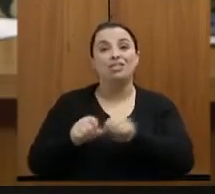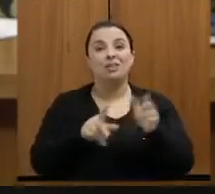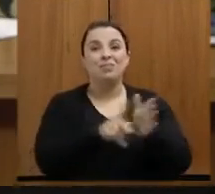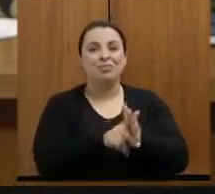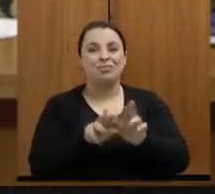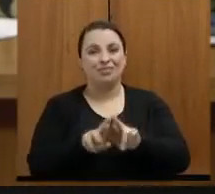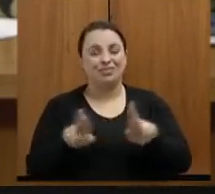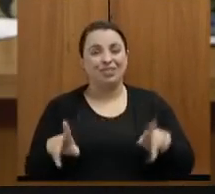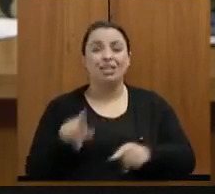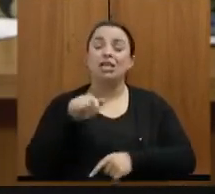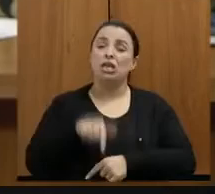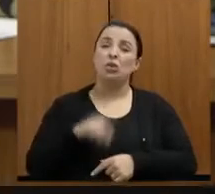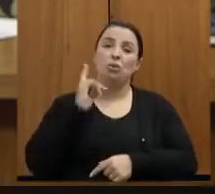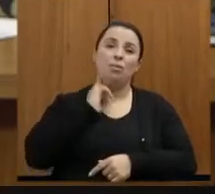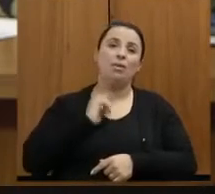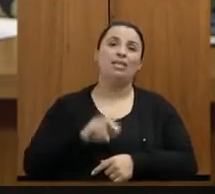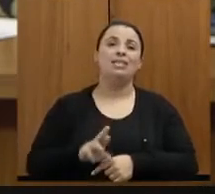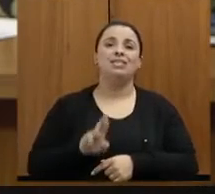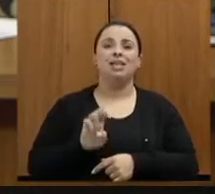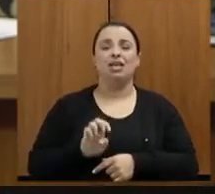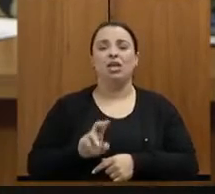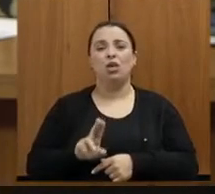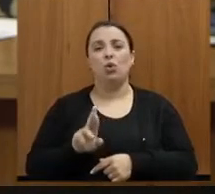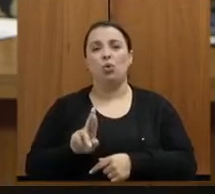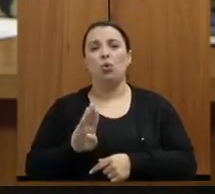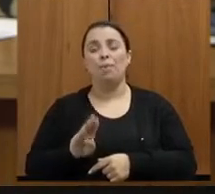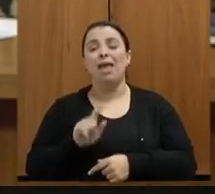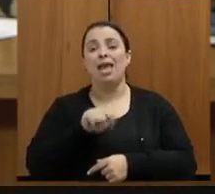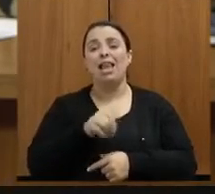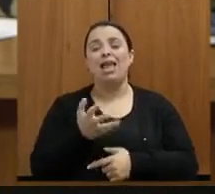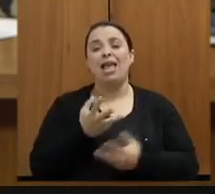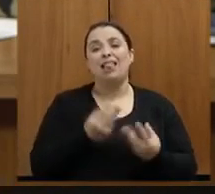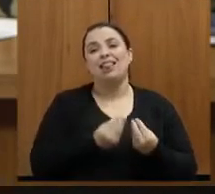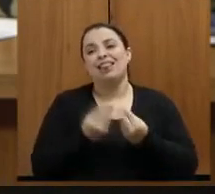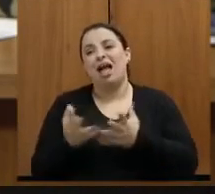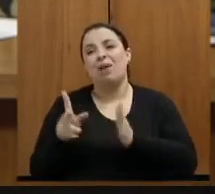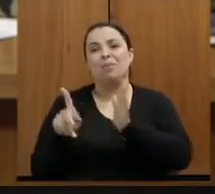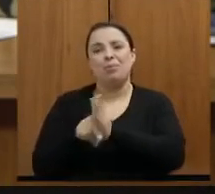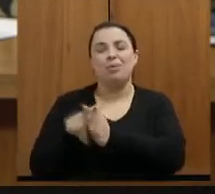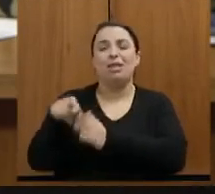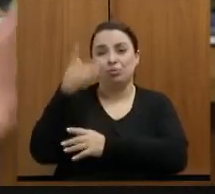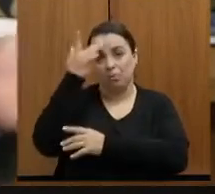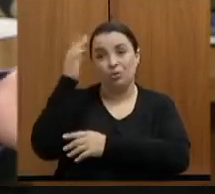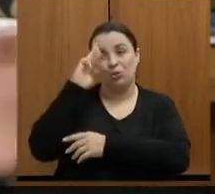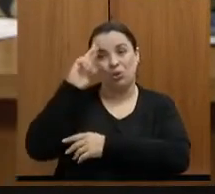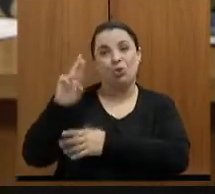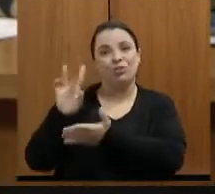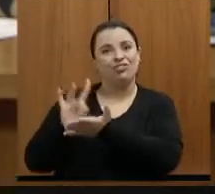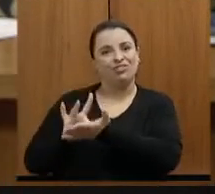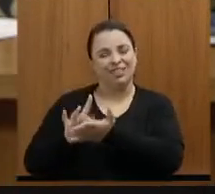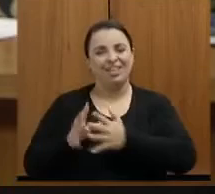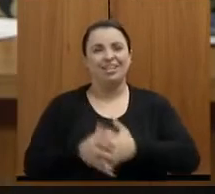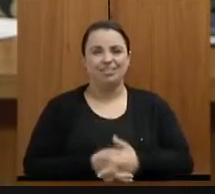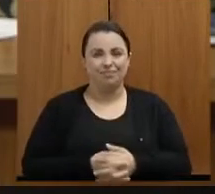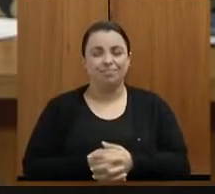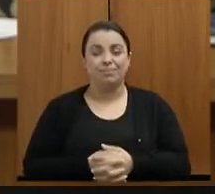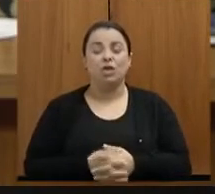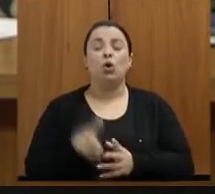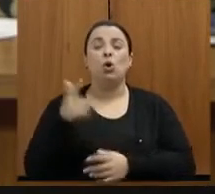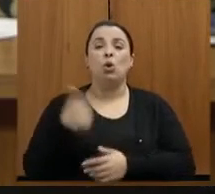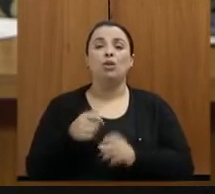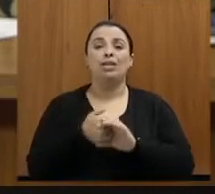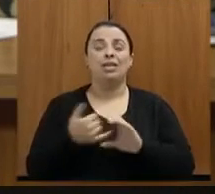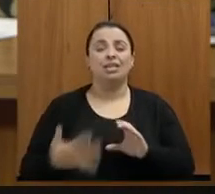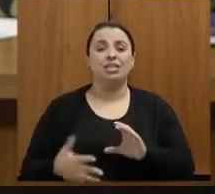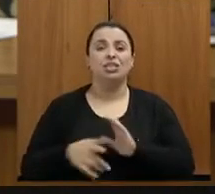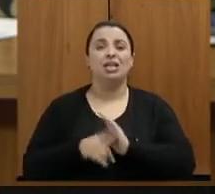E o Minas Reúbe, ele vem trazer a propriedade ali para quem é dono de verdade. E aí, mais um aspecto que foi comentado, que eu